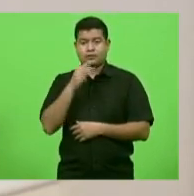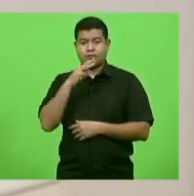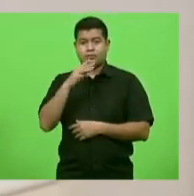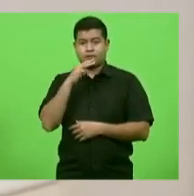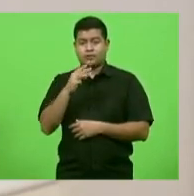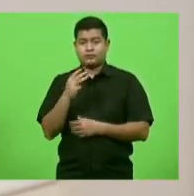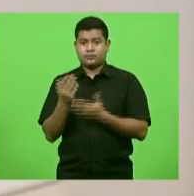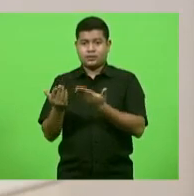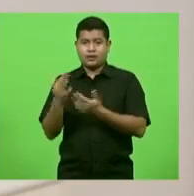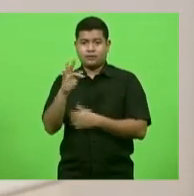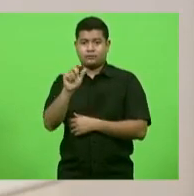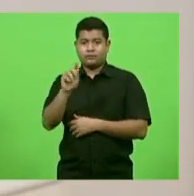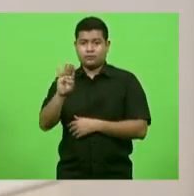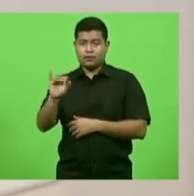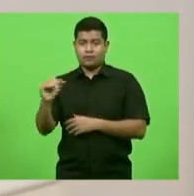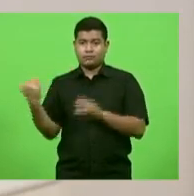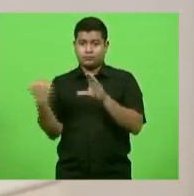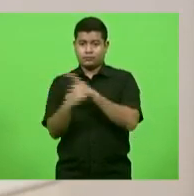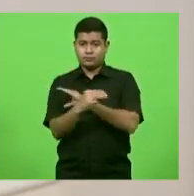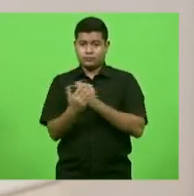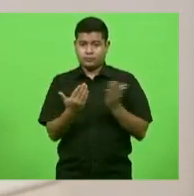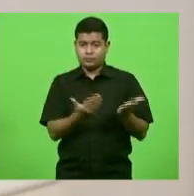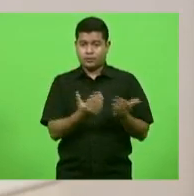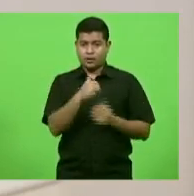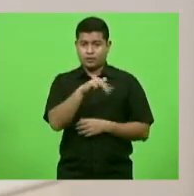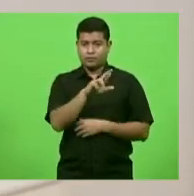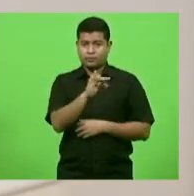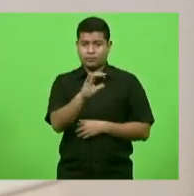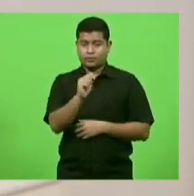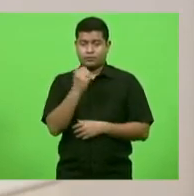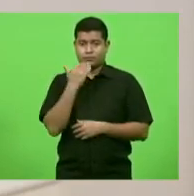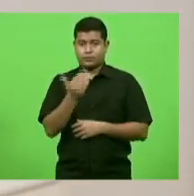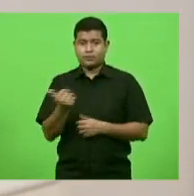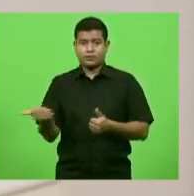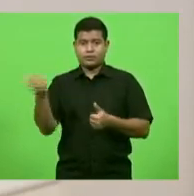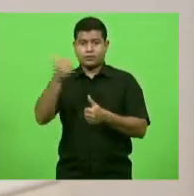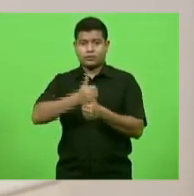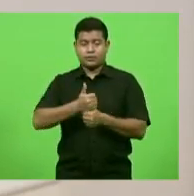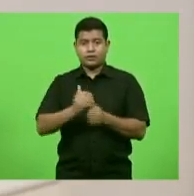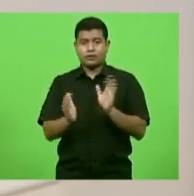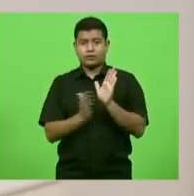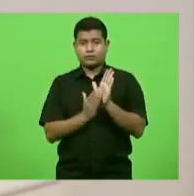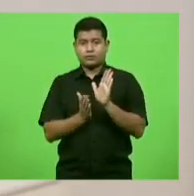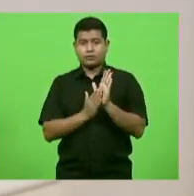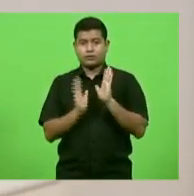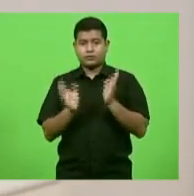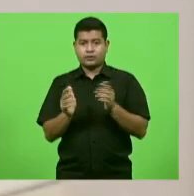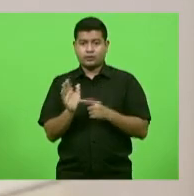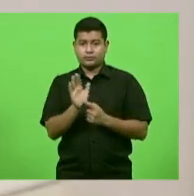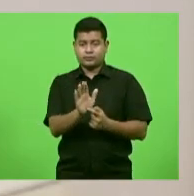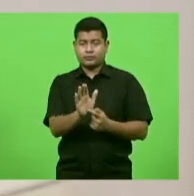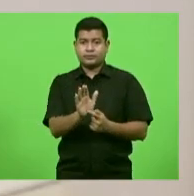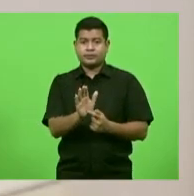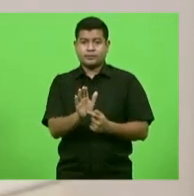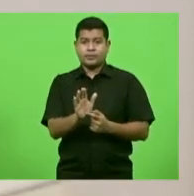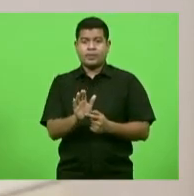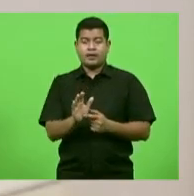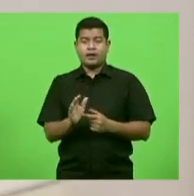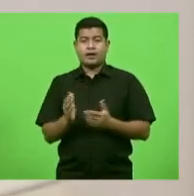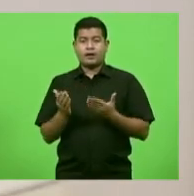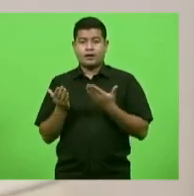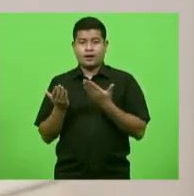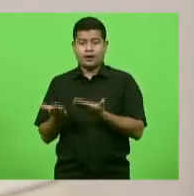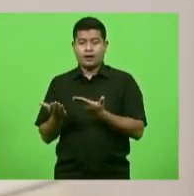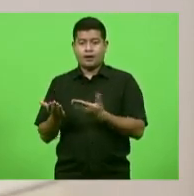nova mensagem a Márcia por WhatsApp, solicitando a substituição da proposta já apresentada, modificação do